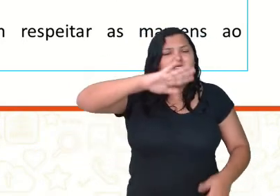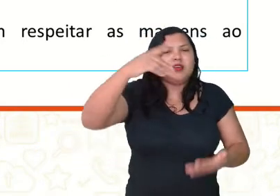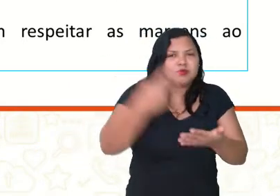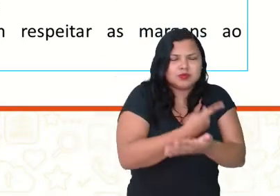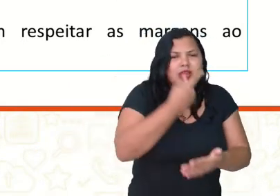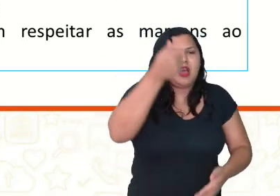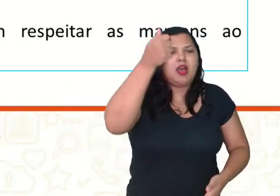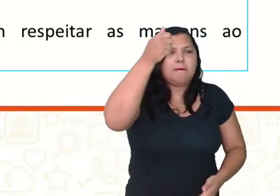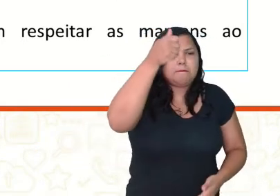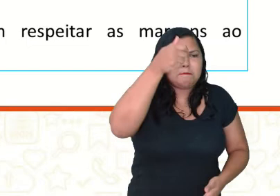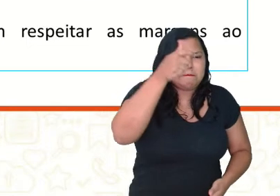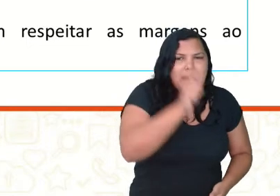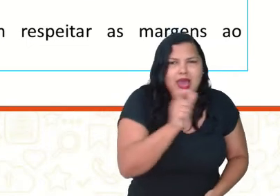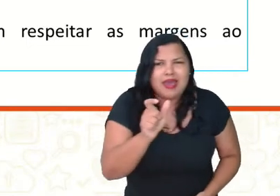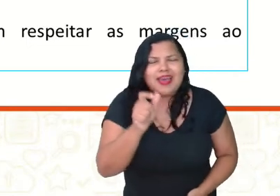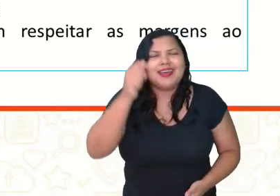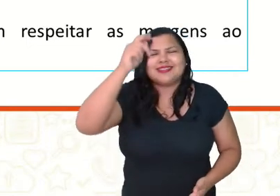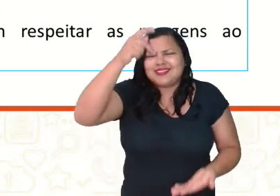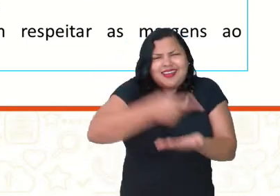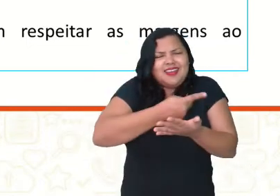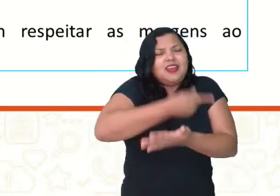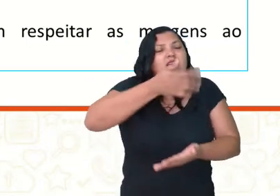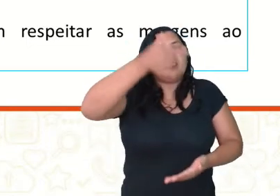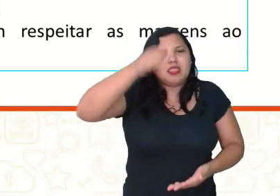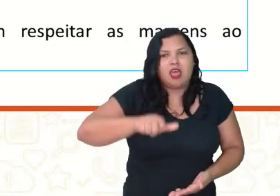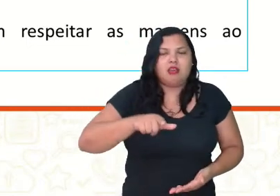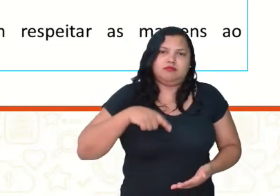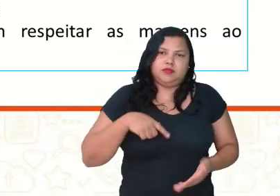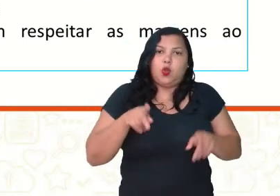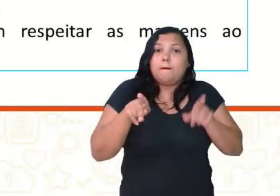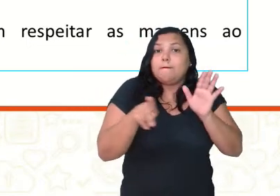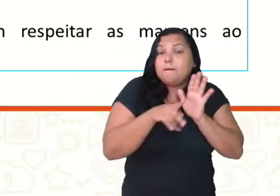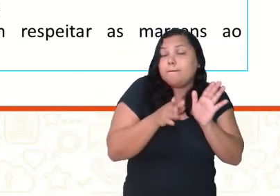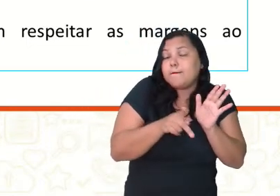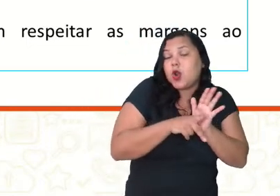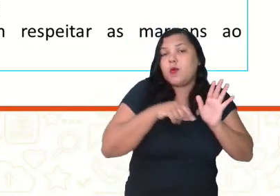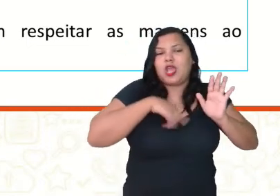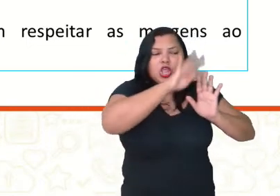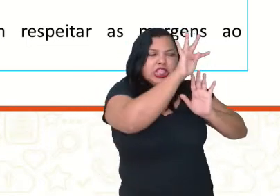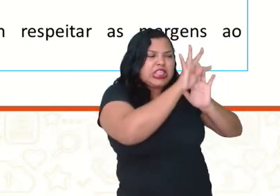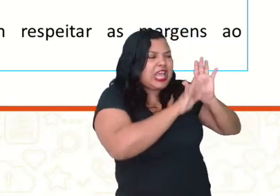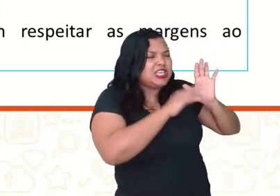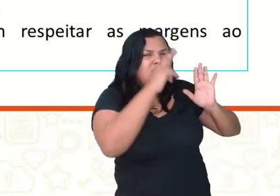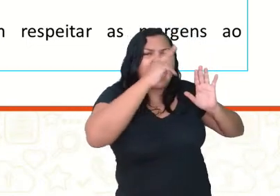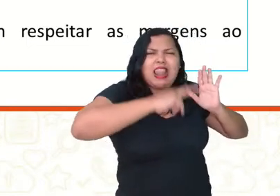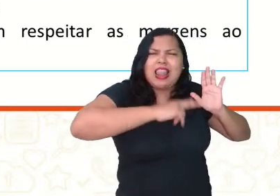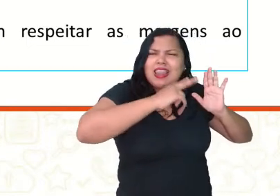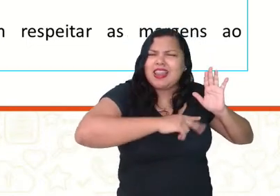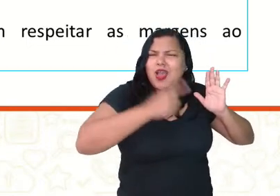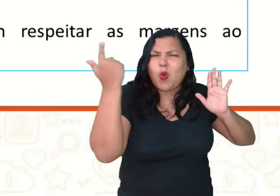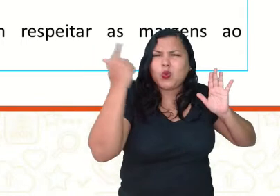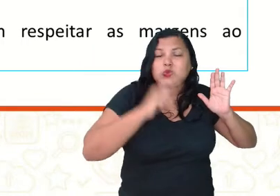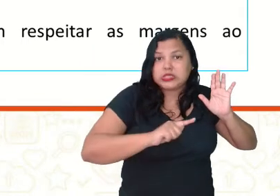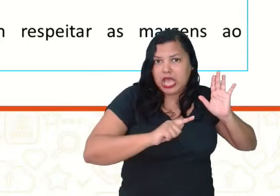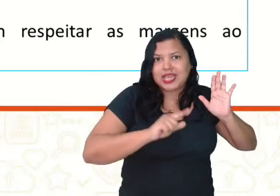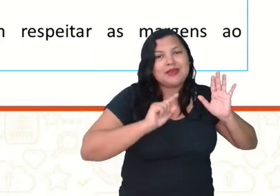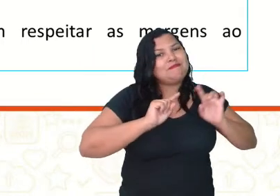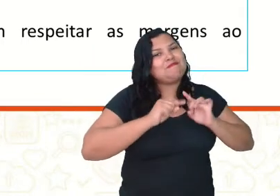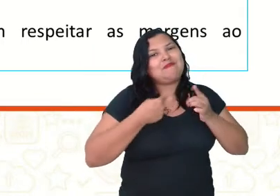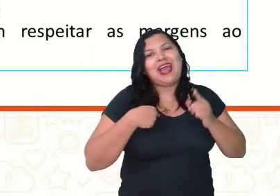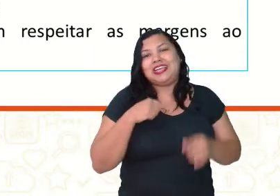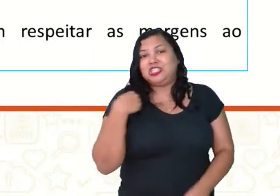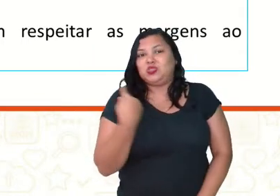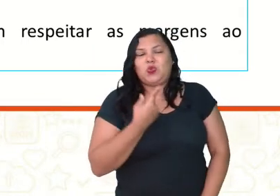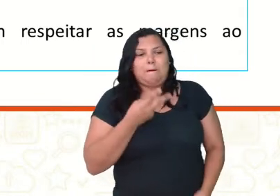o texto que ela lê, o texto que ela consegue ler, quando ela já se apropriou da leitura, ele não é compreendido. Então, na